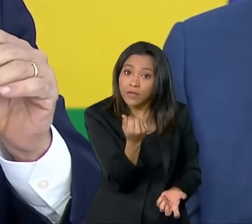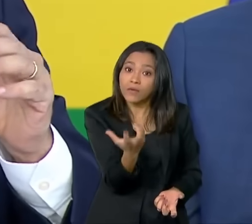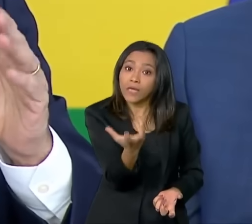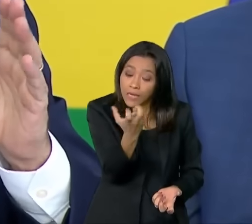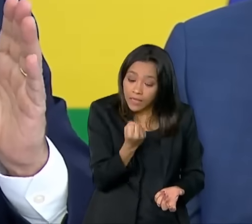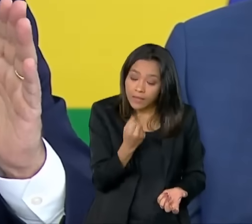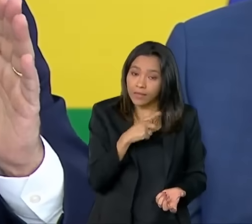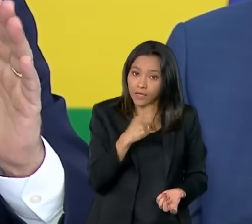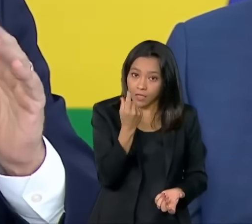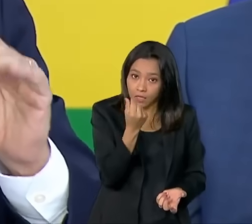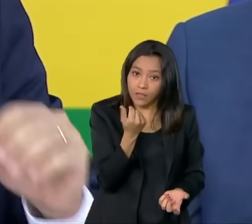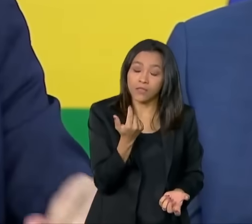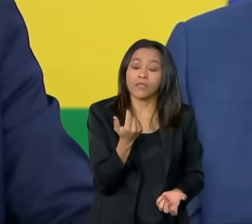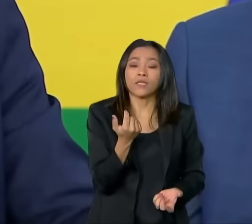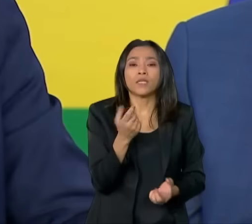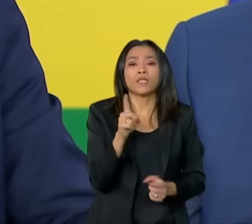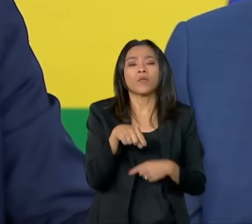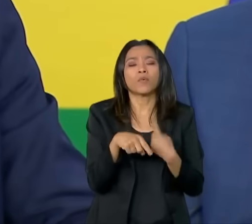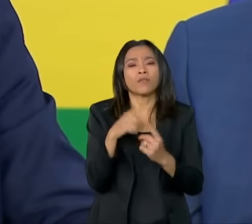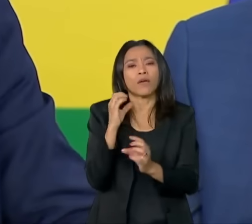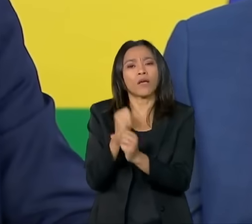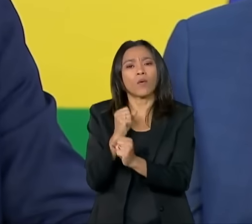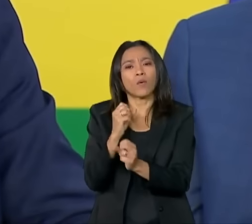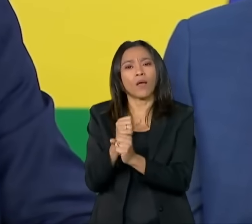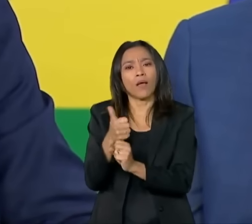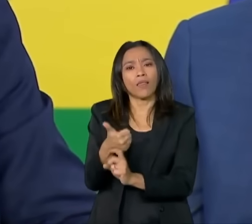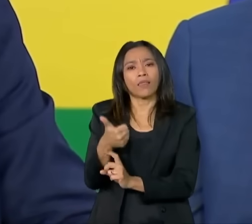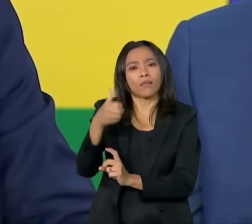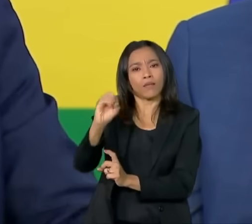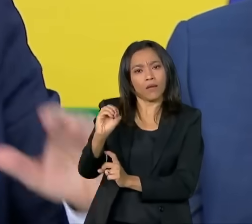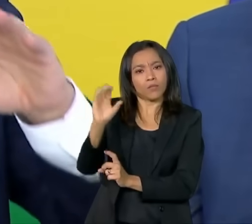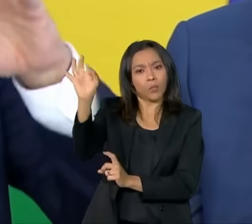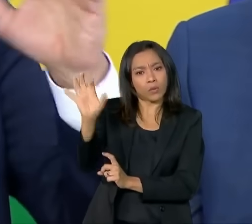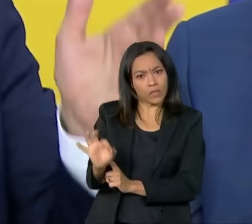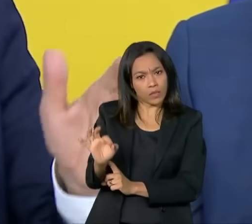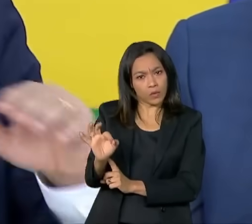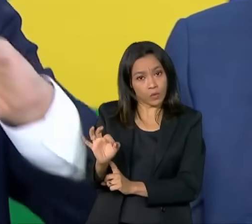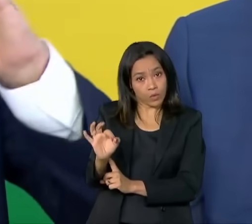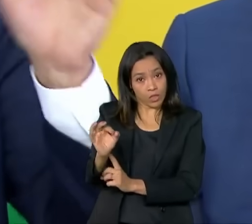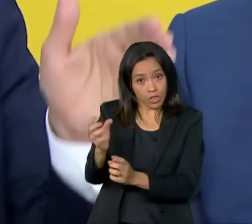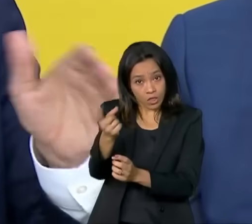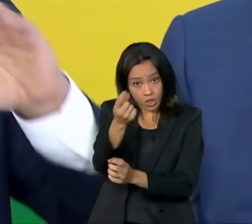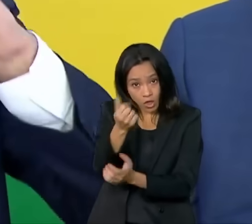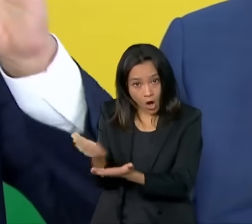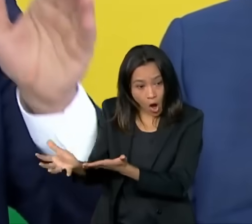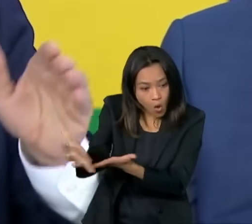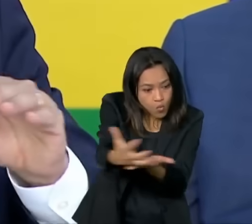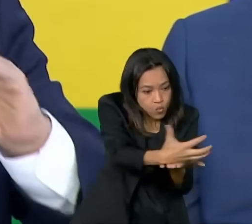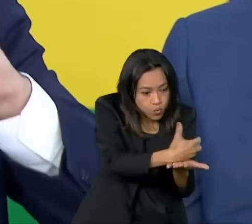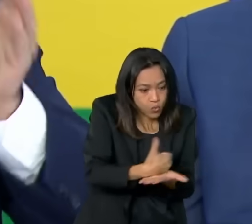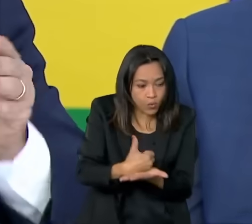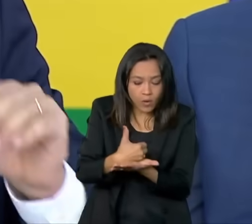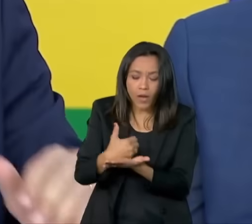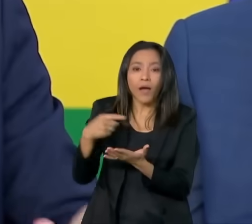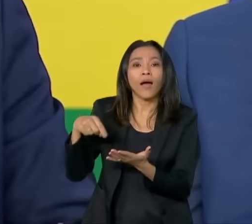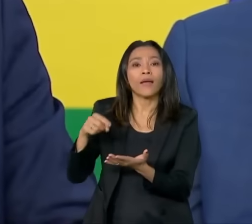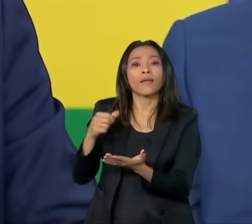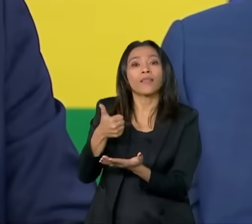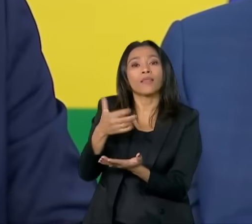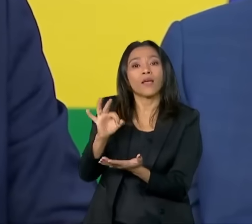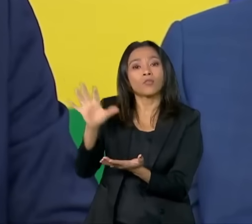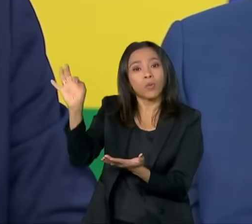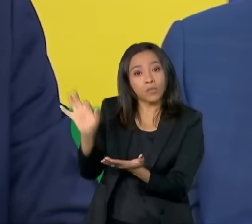ela vai calcular 10% desse valor que ela recebeu, em todas as rubricas